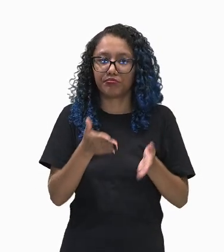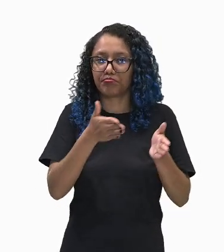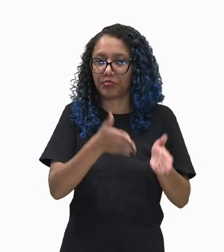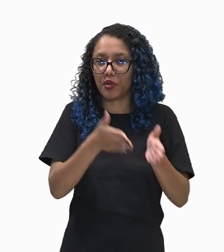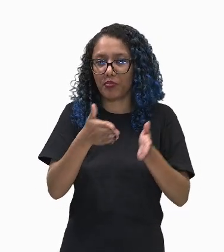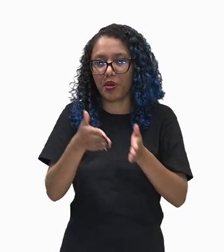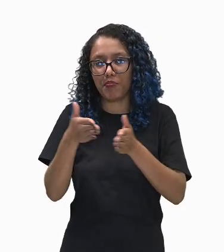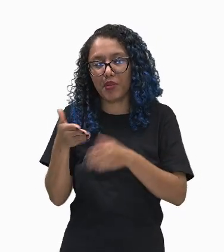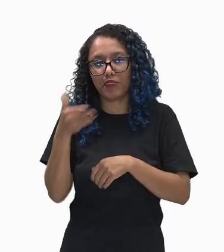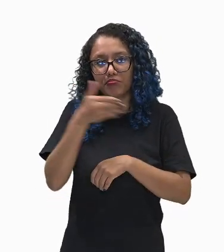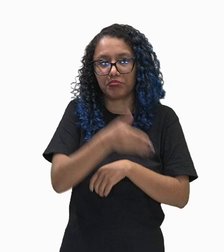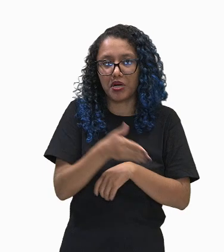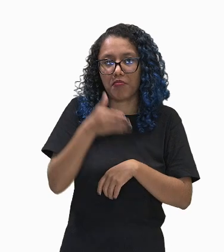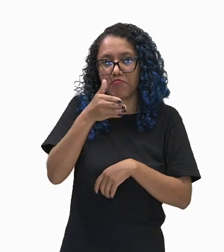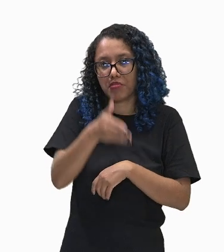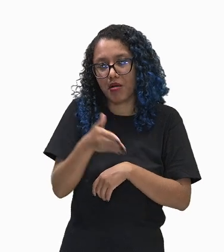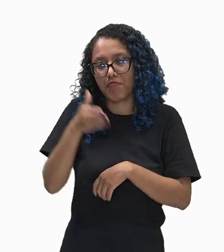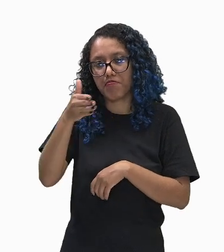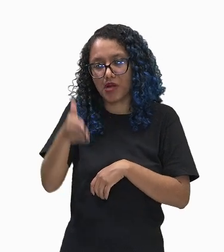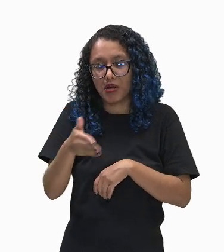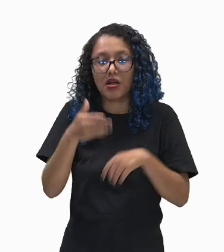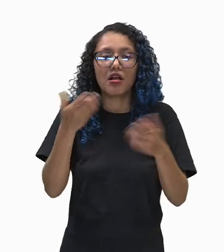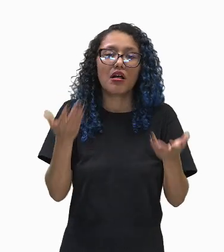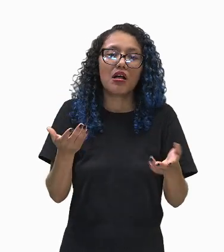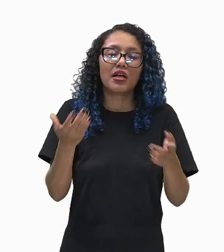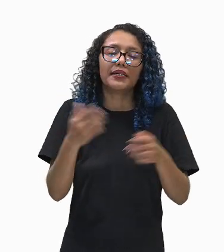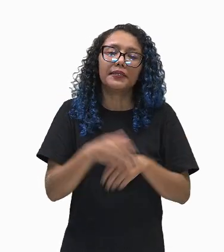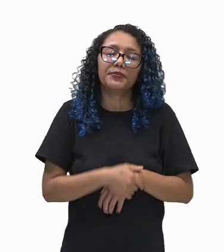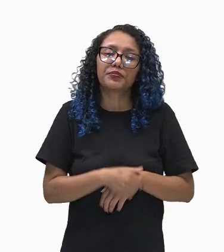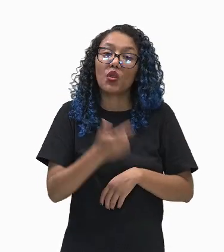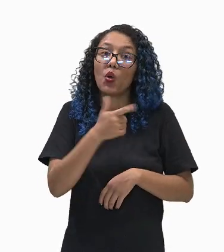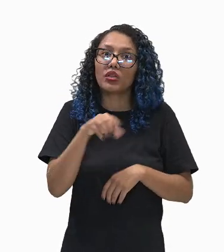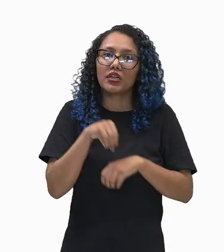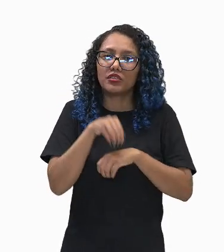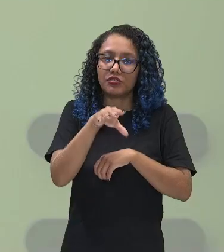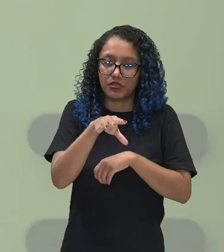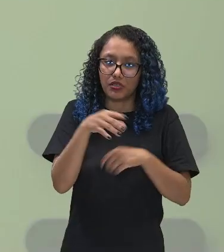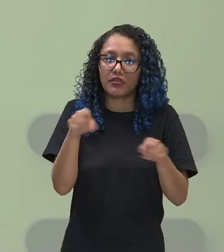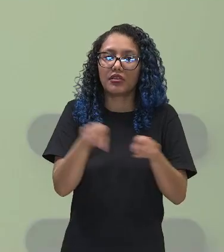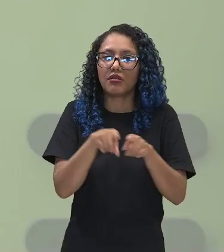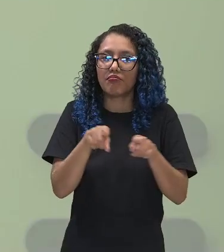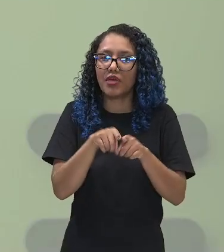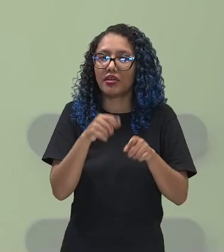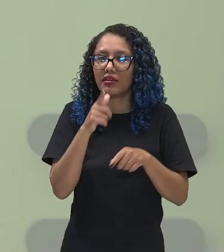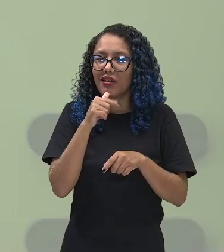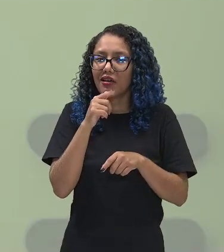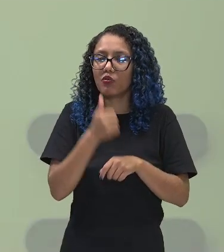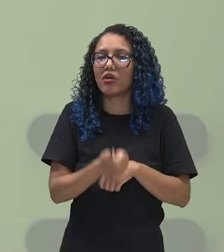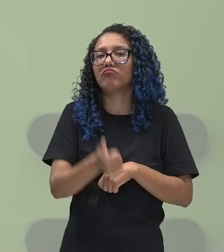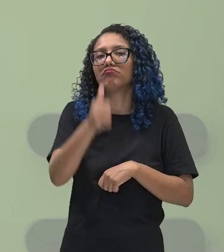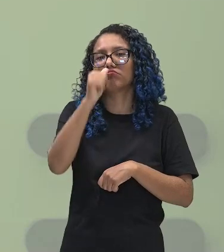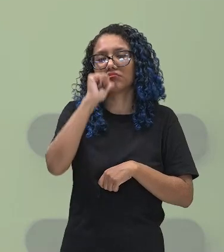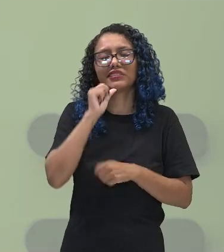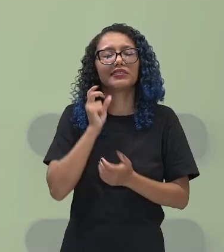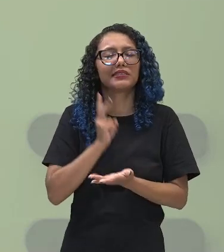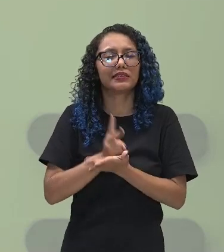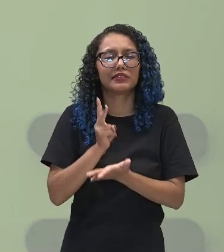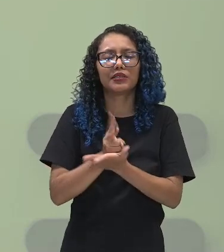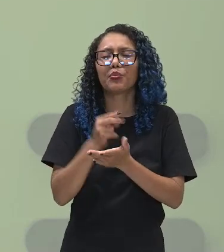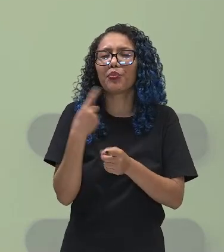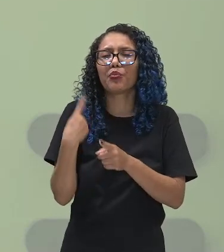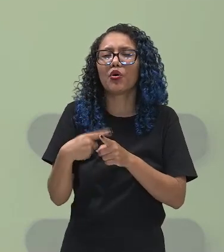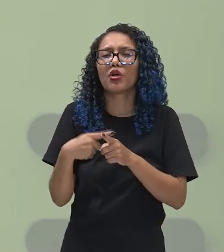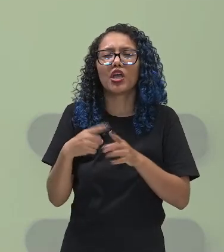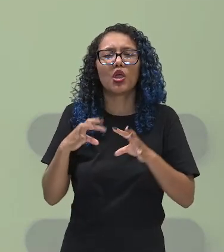a outra dica que eu dou para vocês também é se hidratem sempre, porque todas essas vias elas